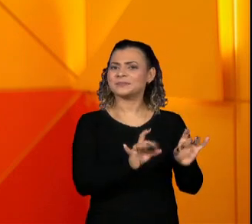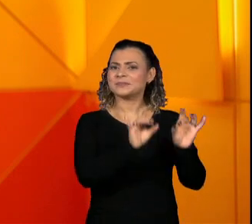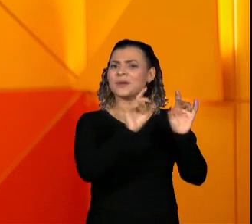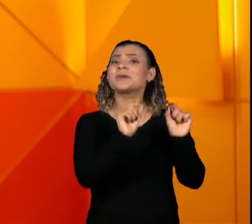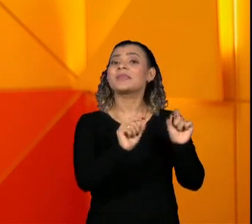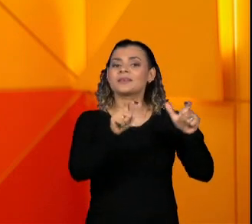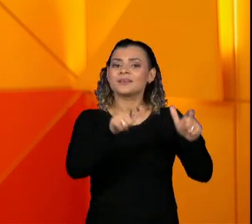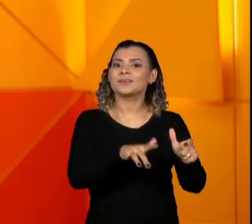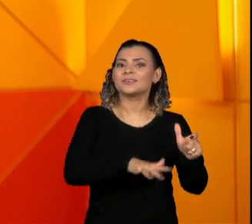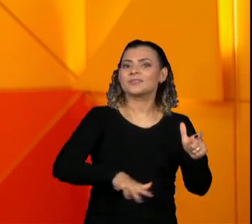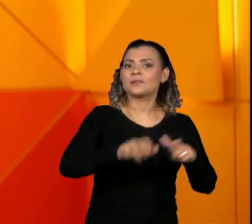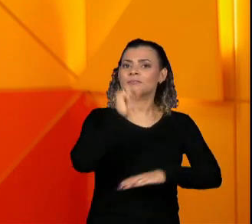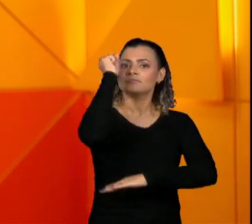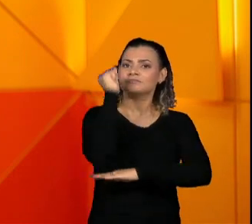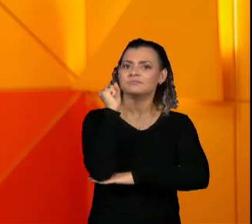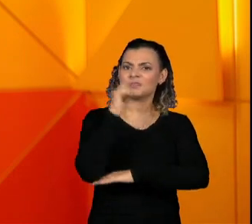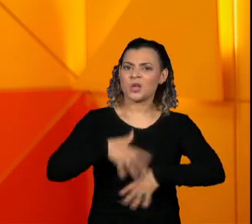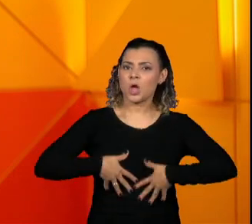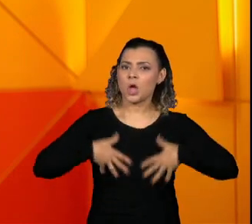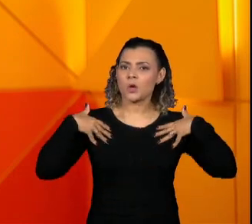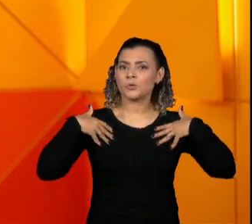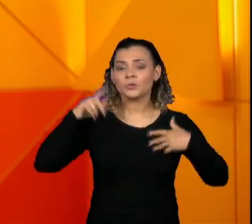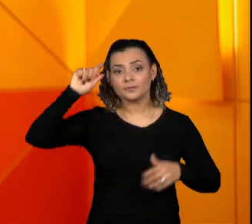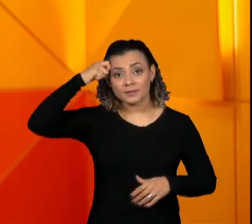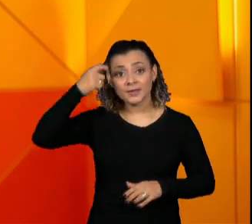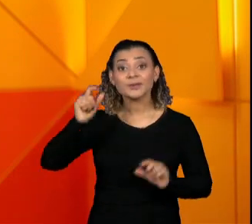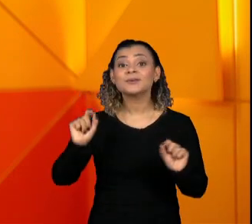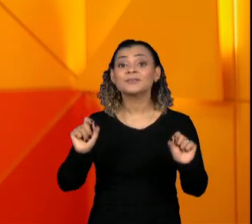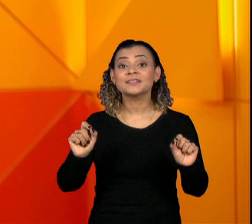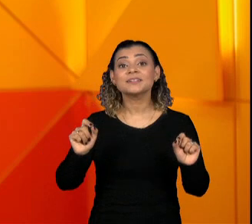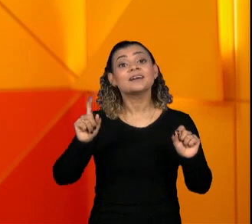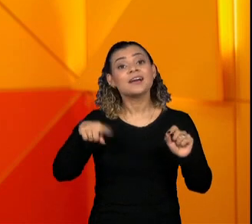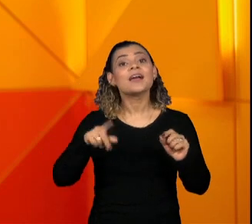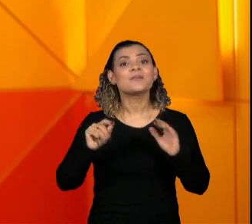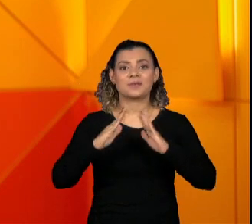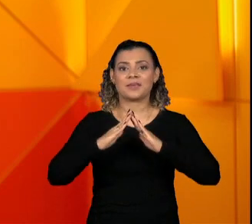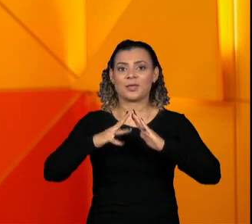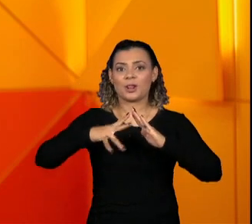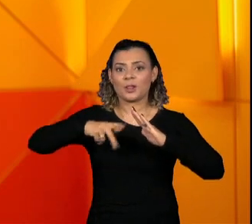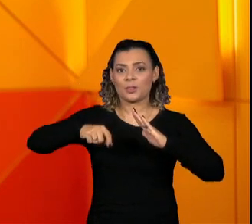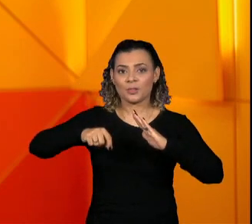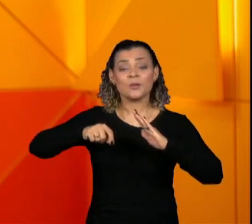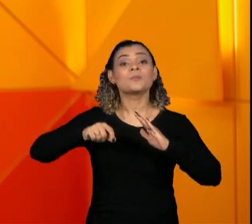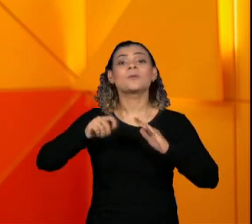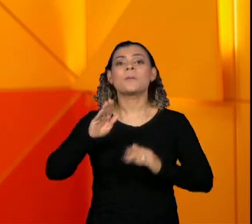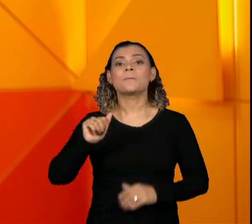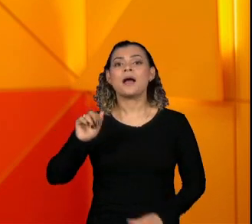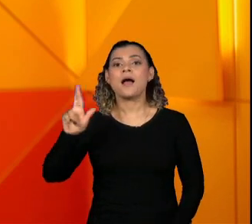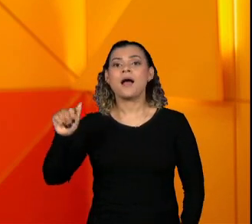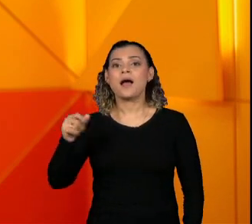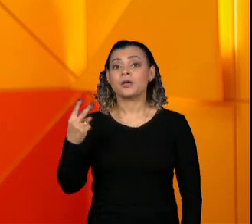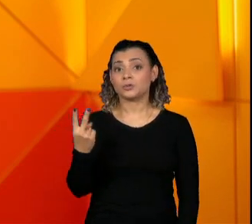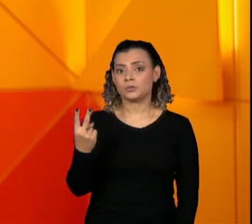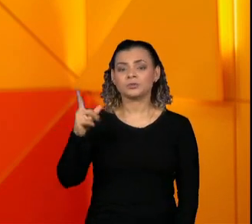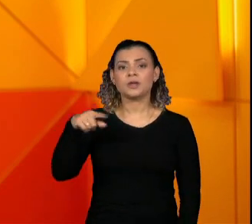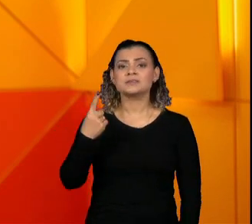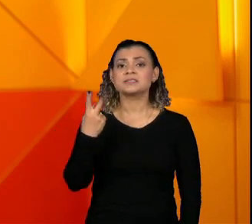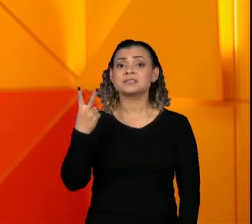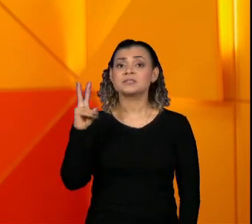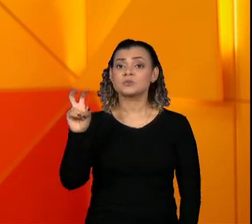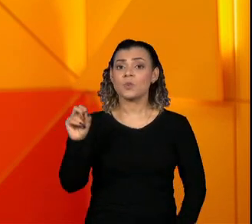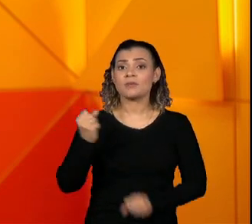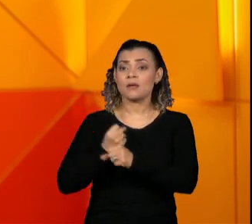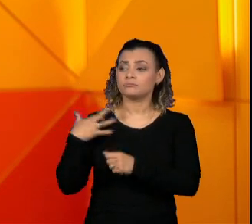um território de resistência e orgulho da própria negritude. Esse é o Quilombo Barra 2, na Bahia. Formado há mais de 150